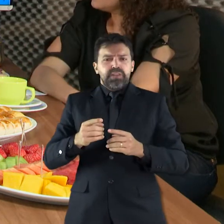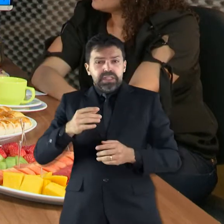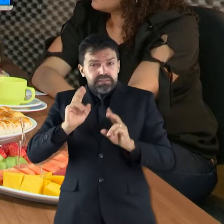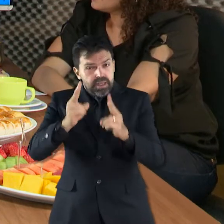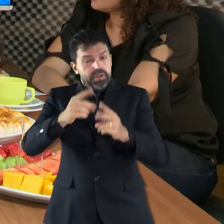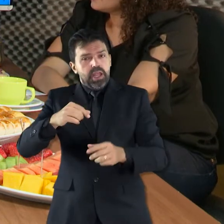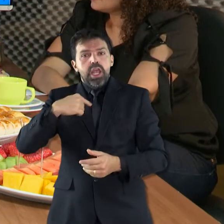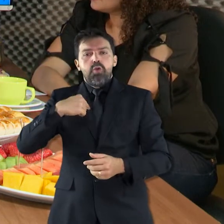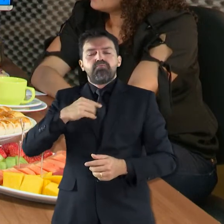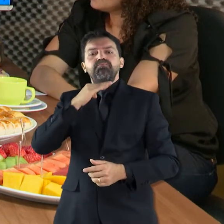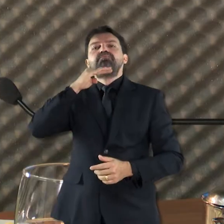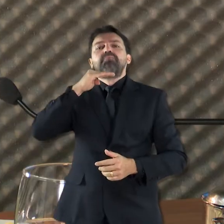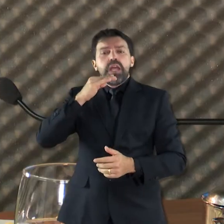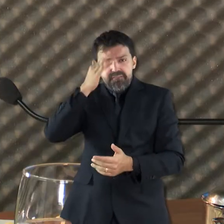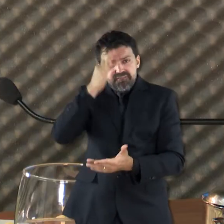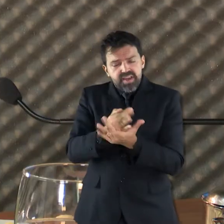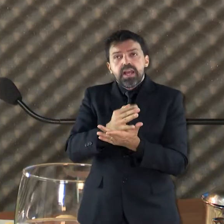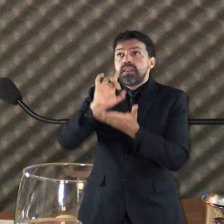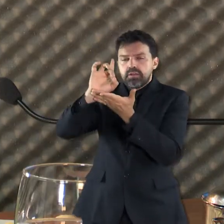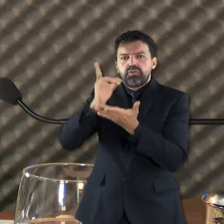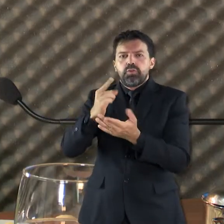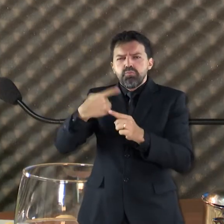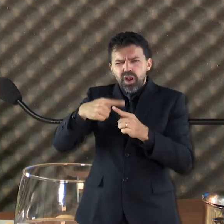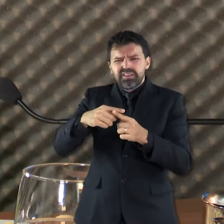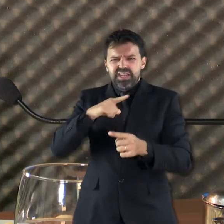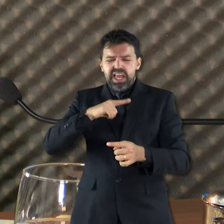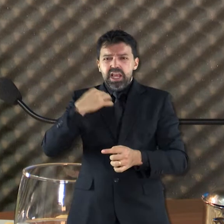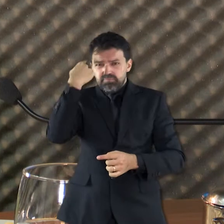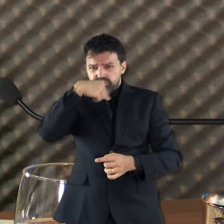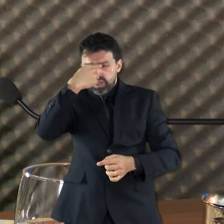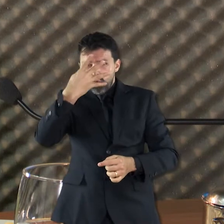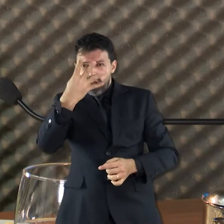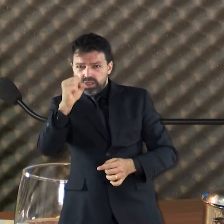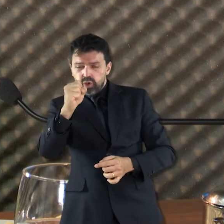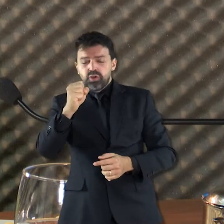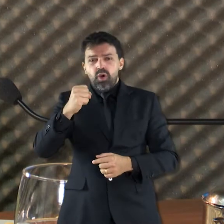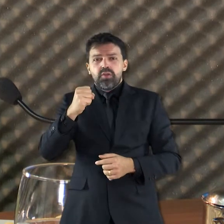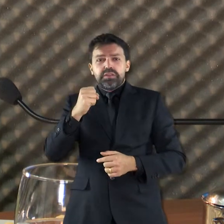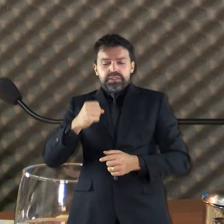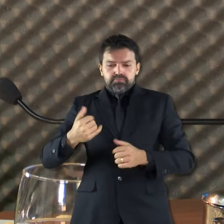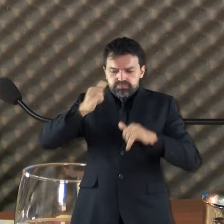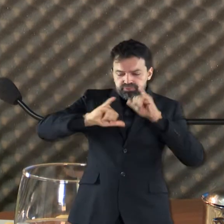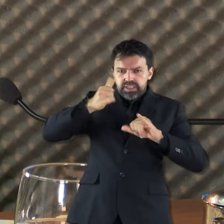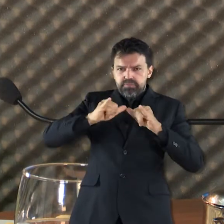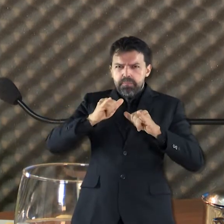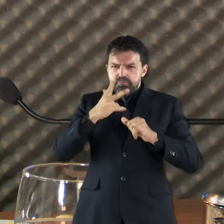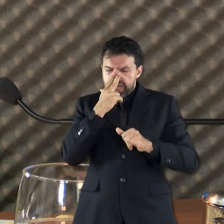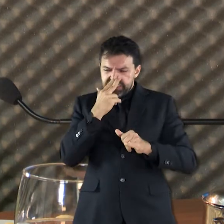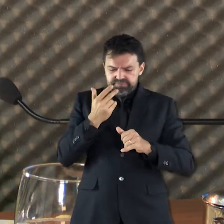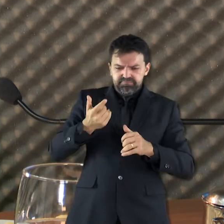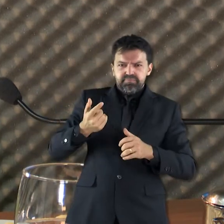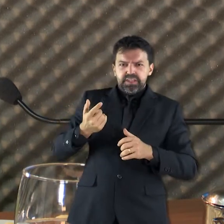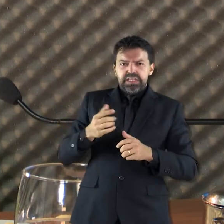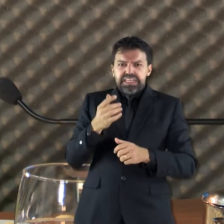né? Aí foram 408 horas de químio. A gente fica com uma bomba de infusão, tipo um celular grandão aqui. Você faz 5, 6